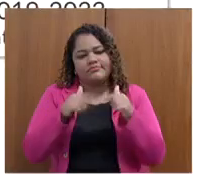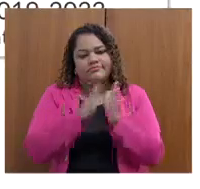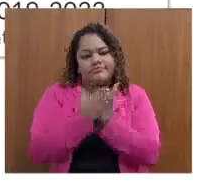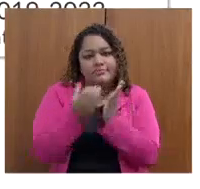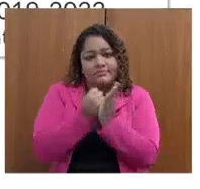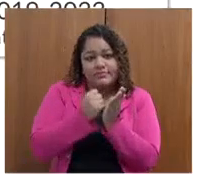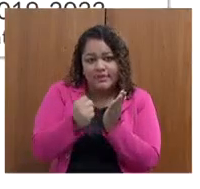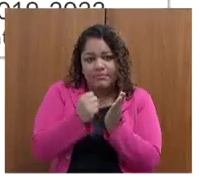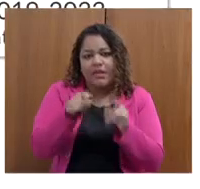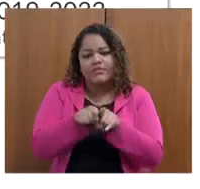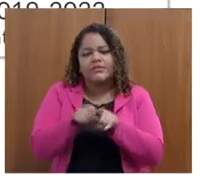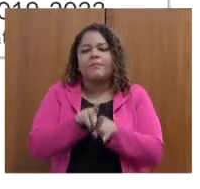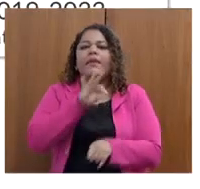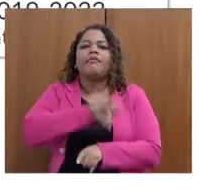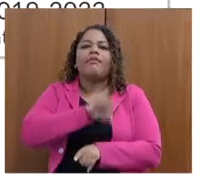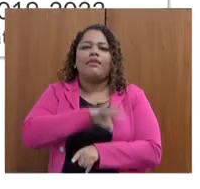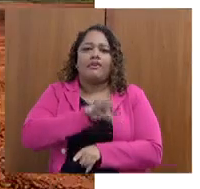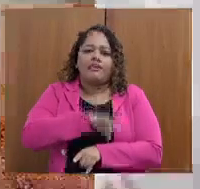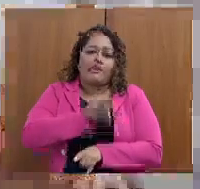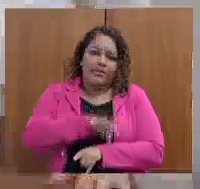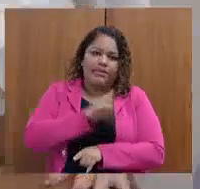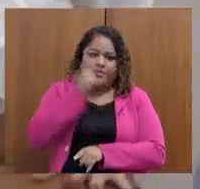renda para os mineiros